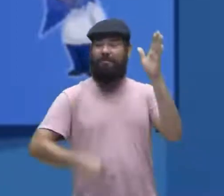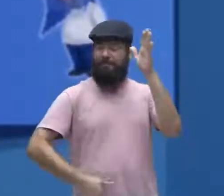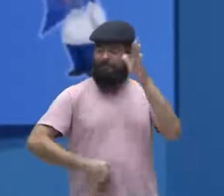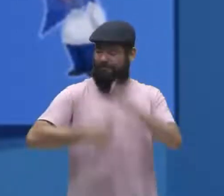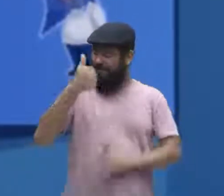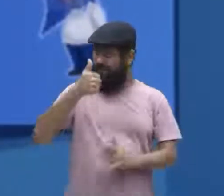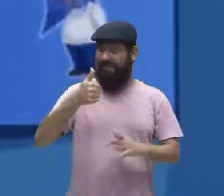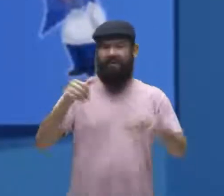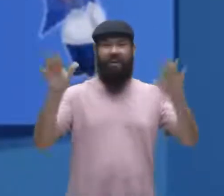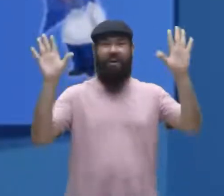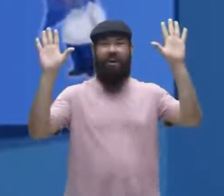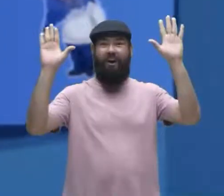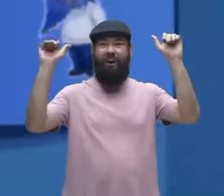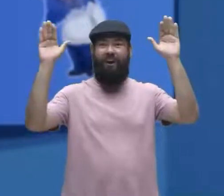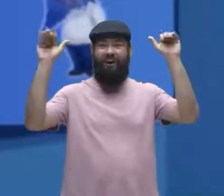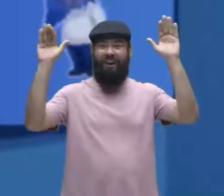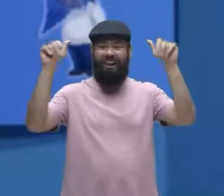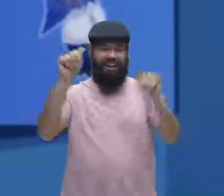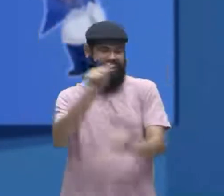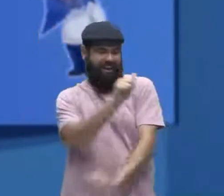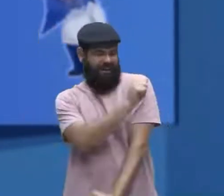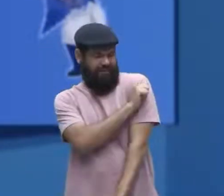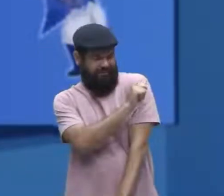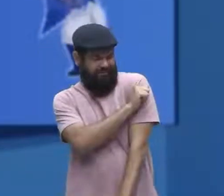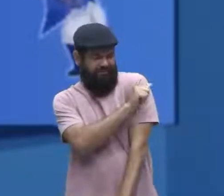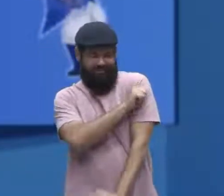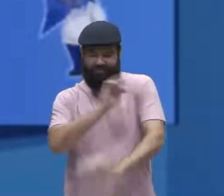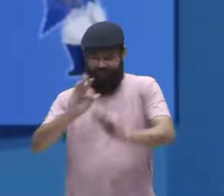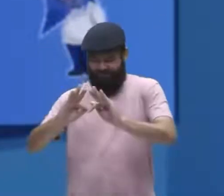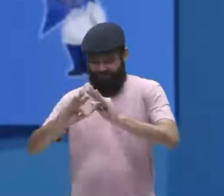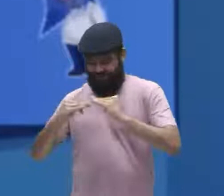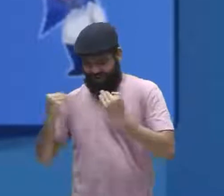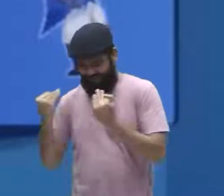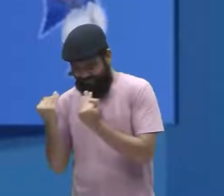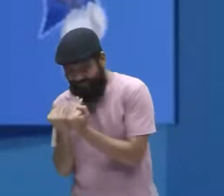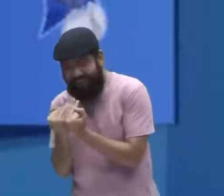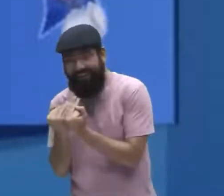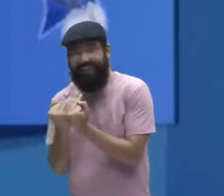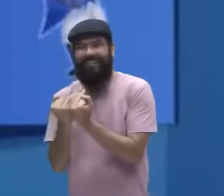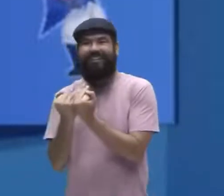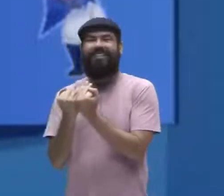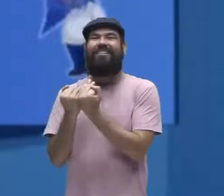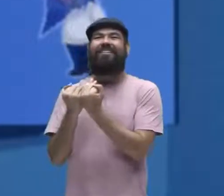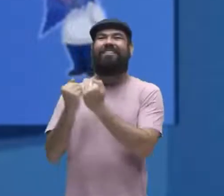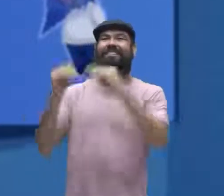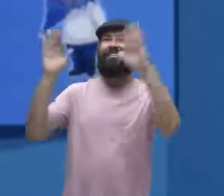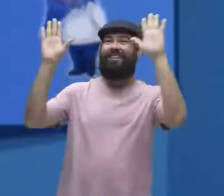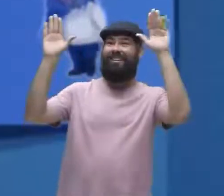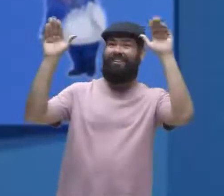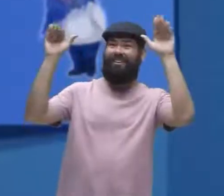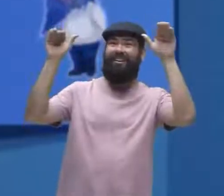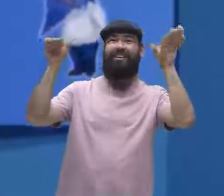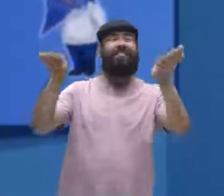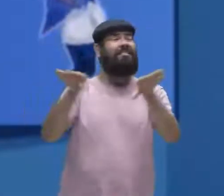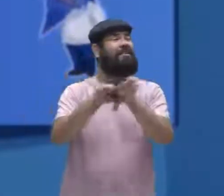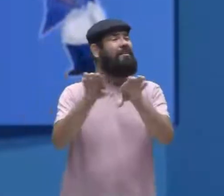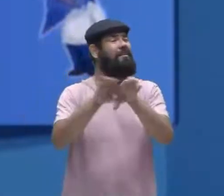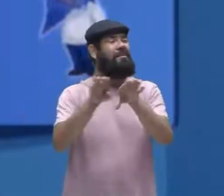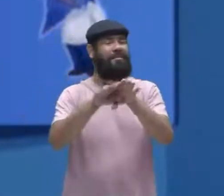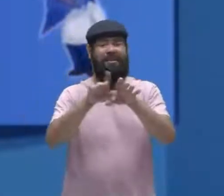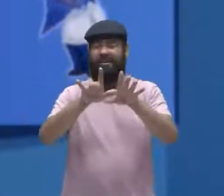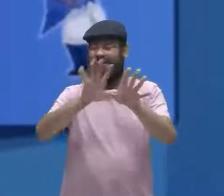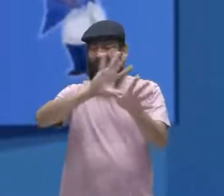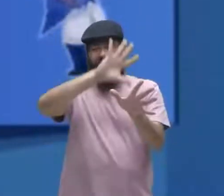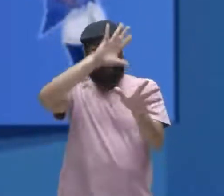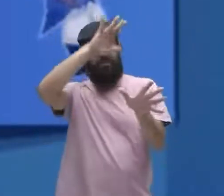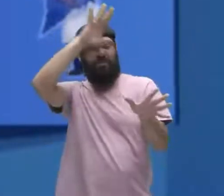primeiramente, aos nossos alunos, aos pais, aos familiares, né? E também toda a nossa população do